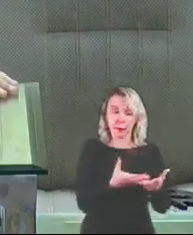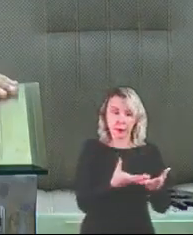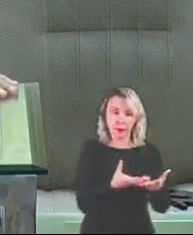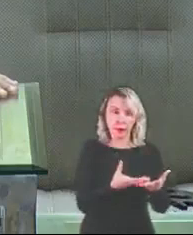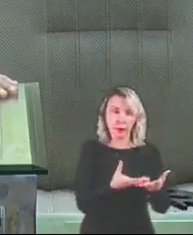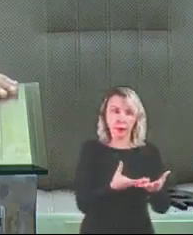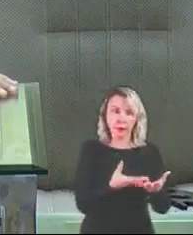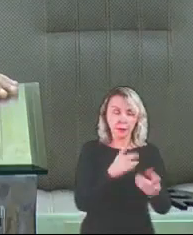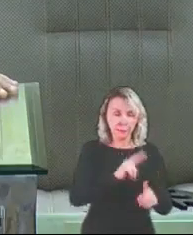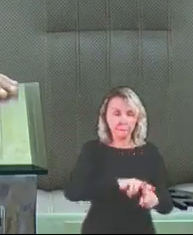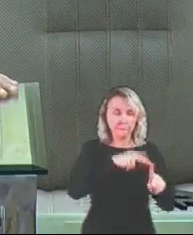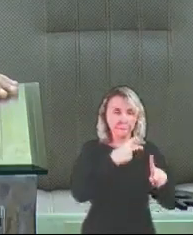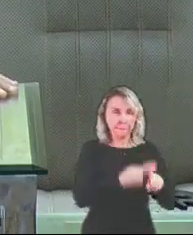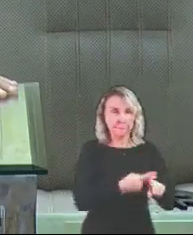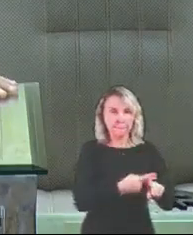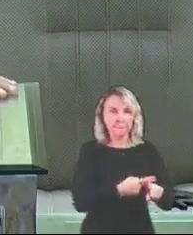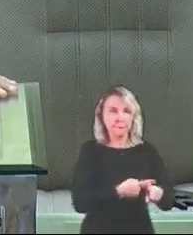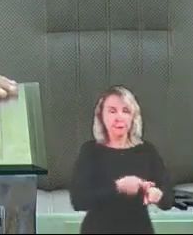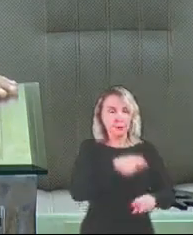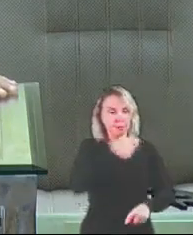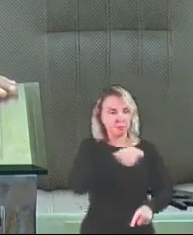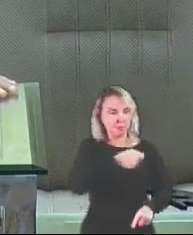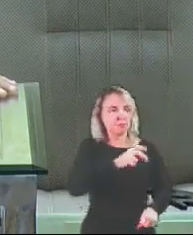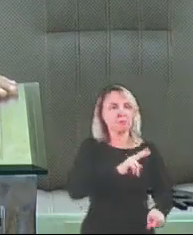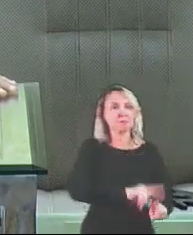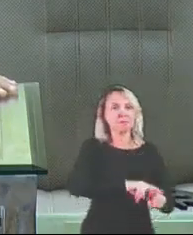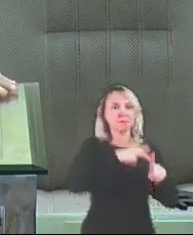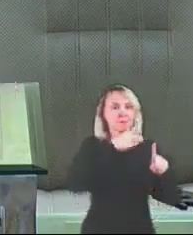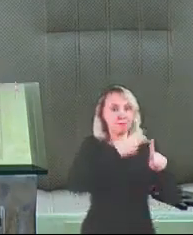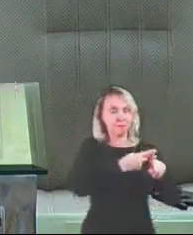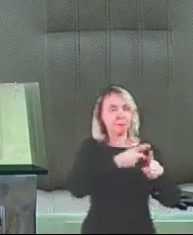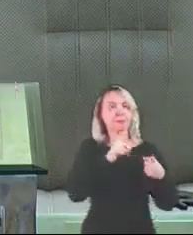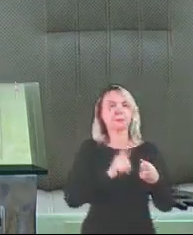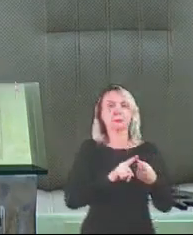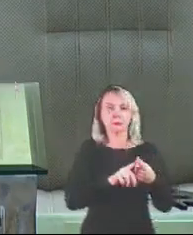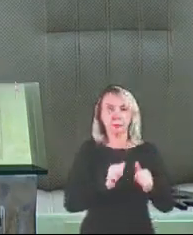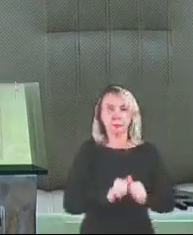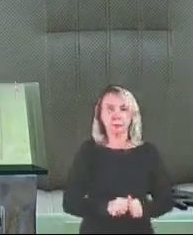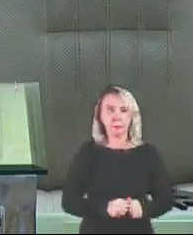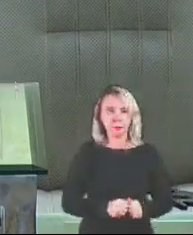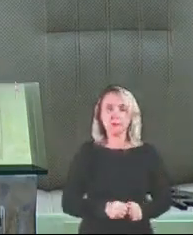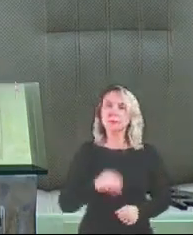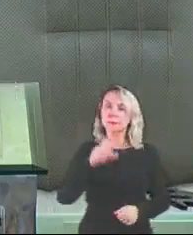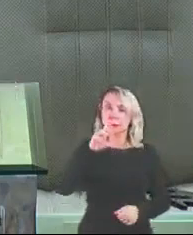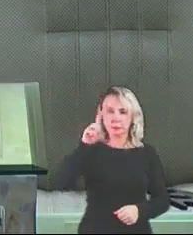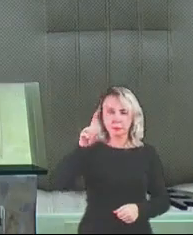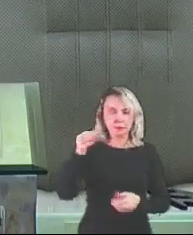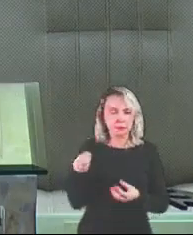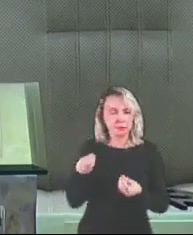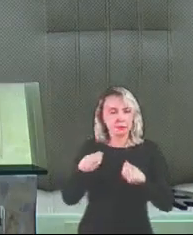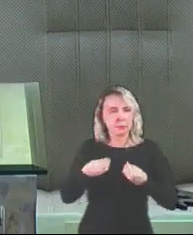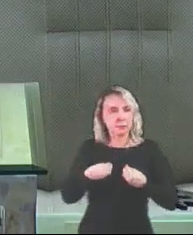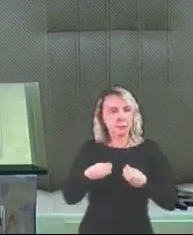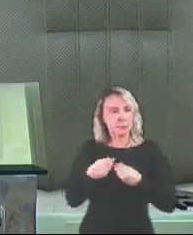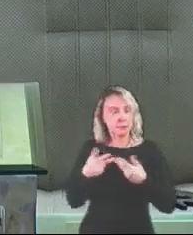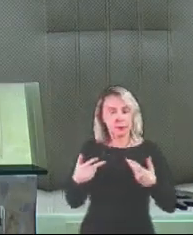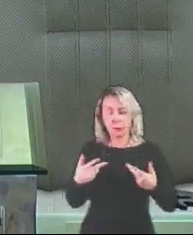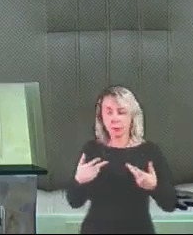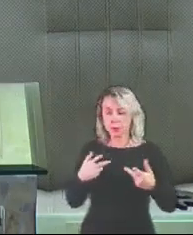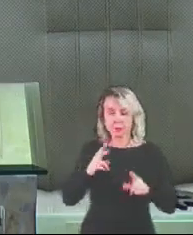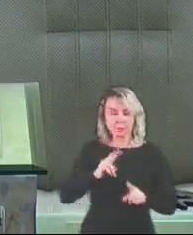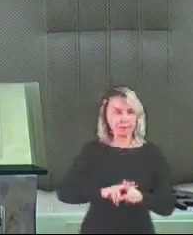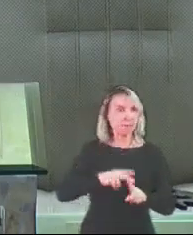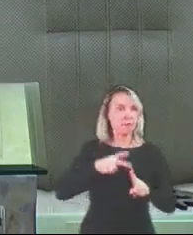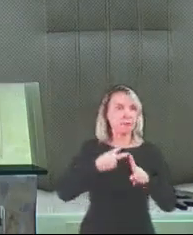muito será cobrado. Os privilégios que Deus está nos dando, Deus